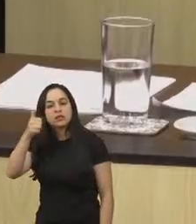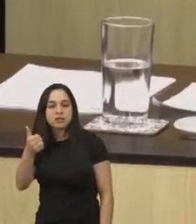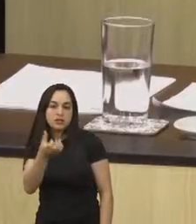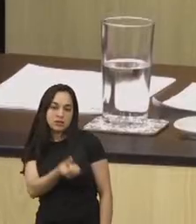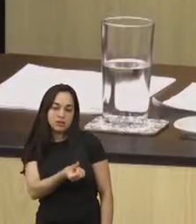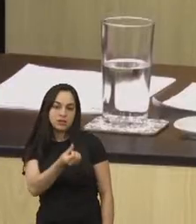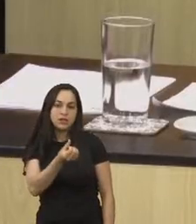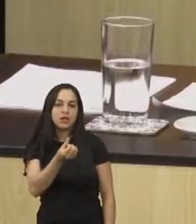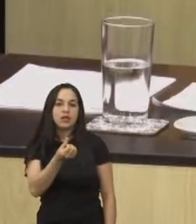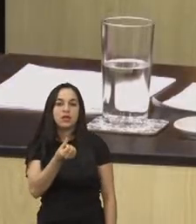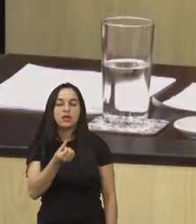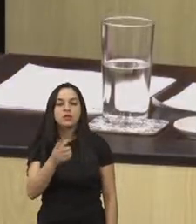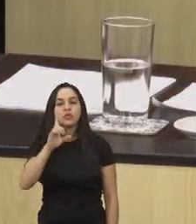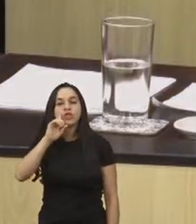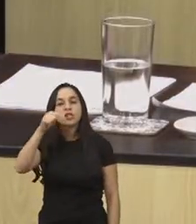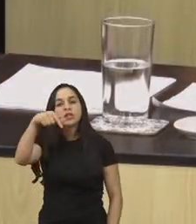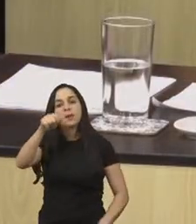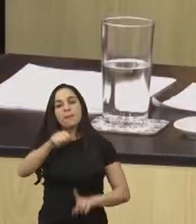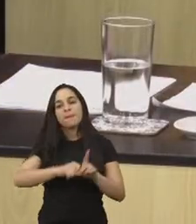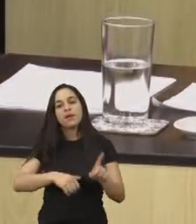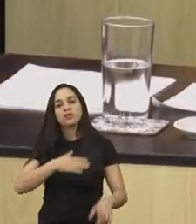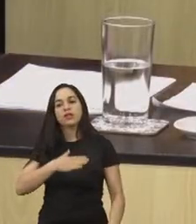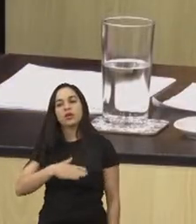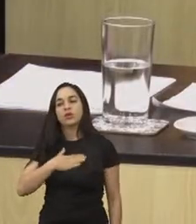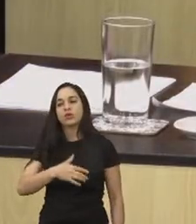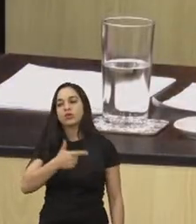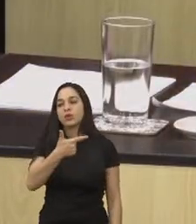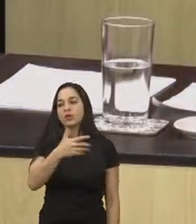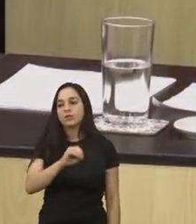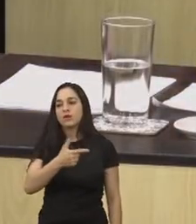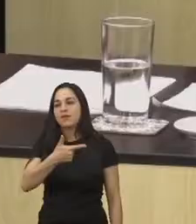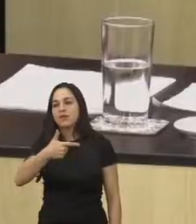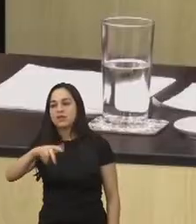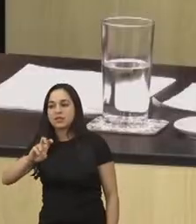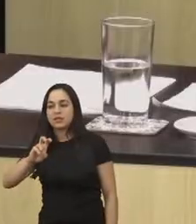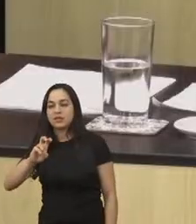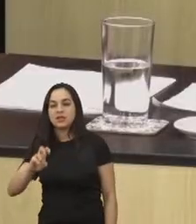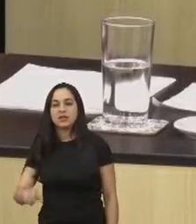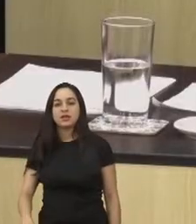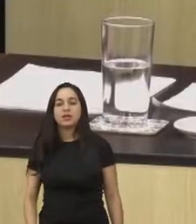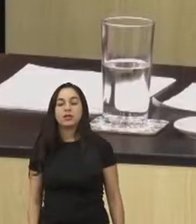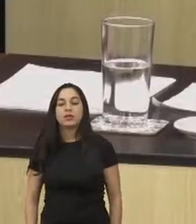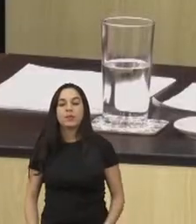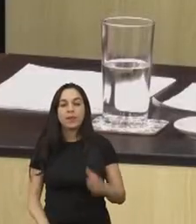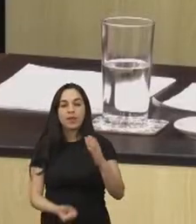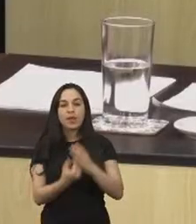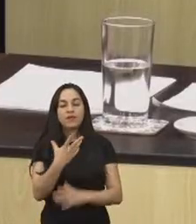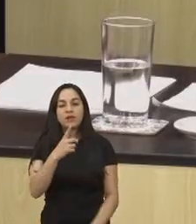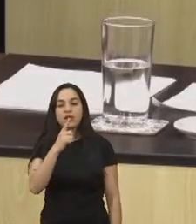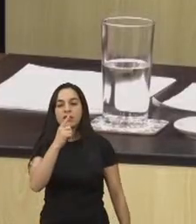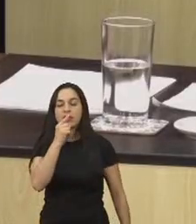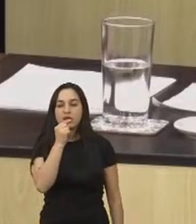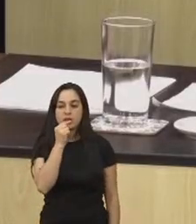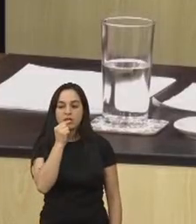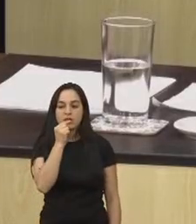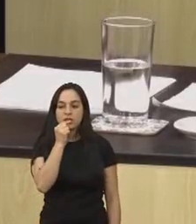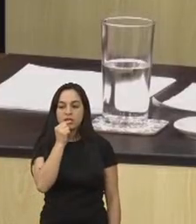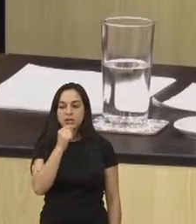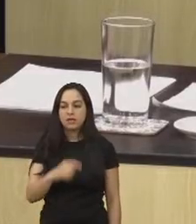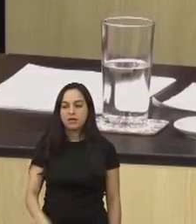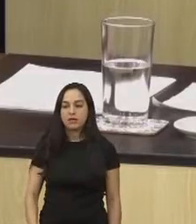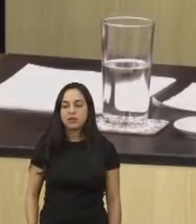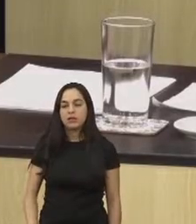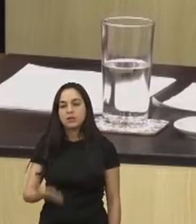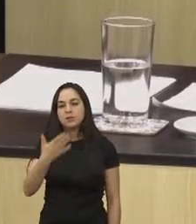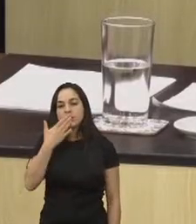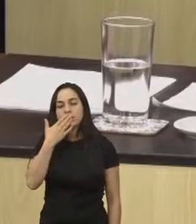4557-15-516, de 7 de agosto de 2025. Autoria, vereador Neto Alves.